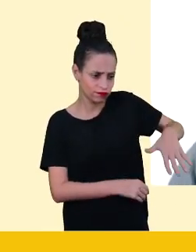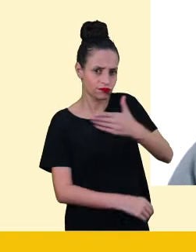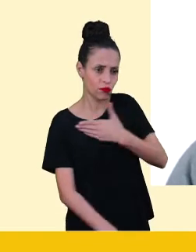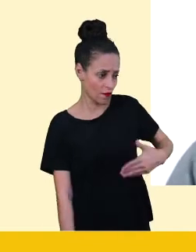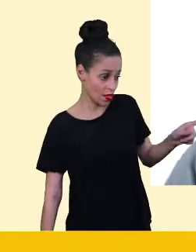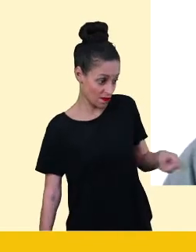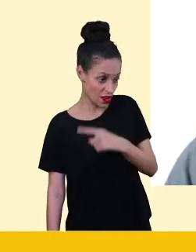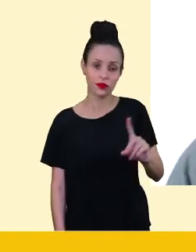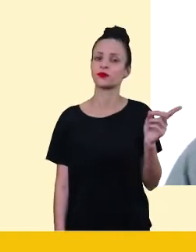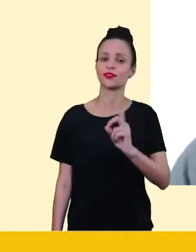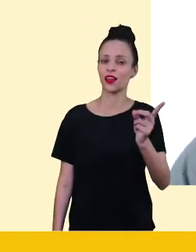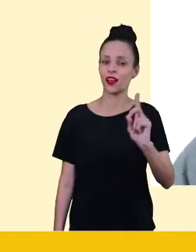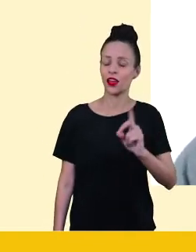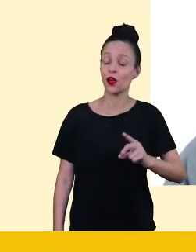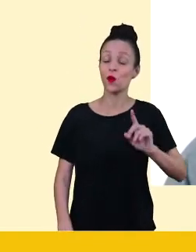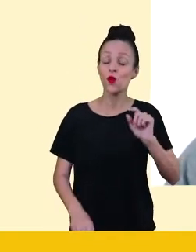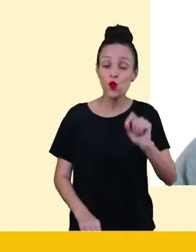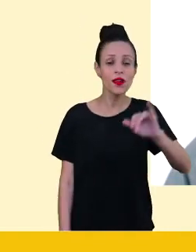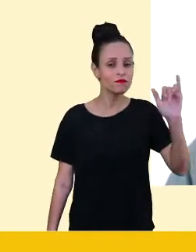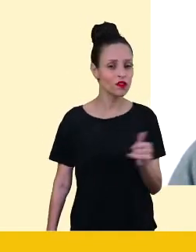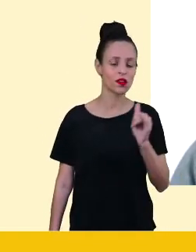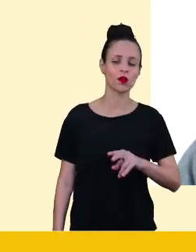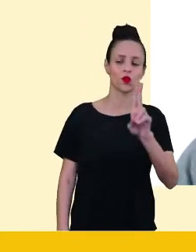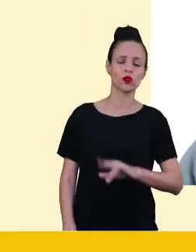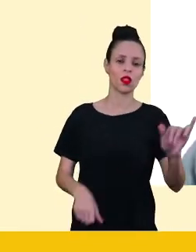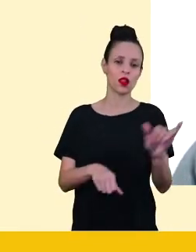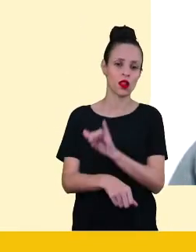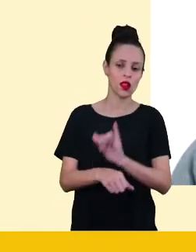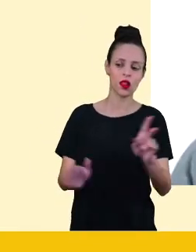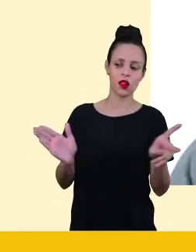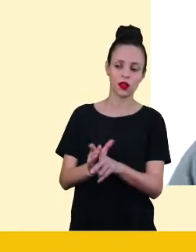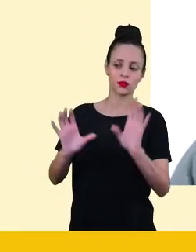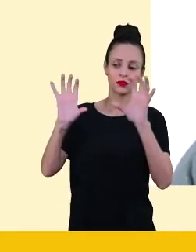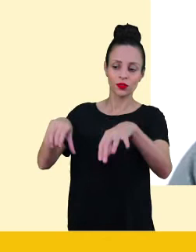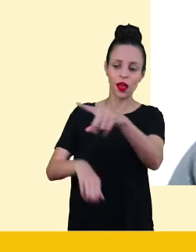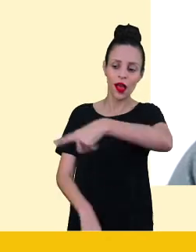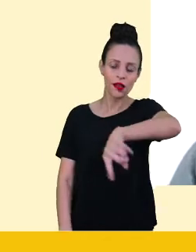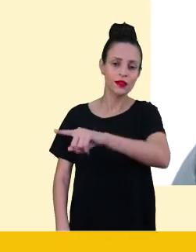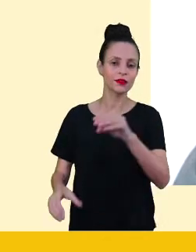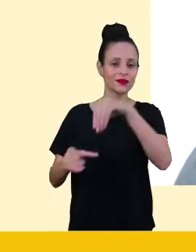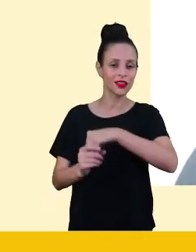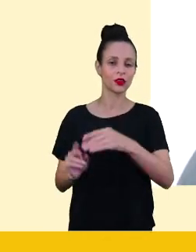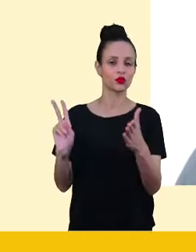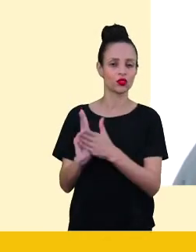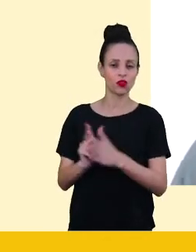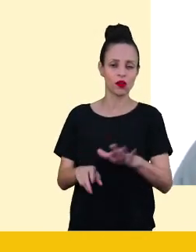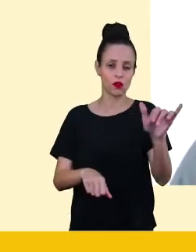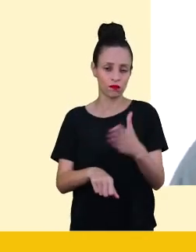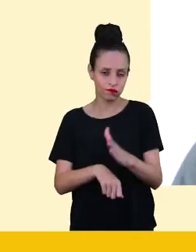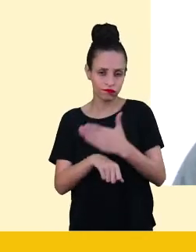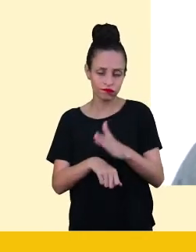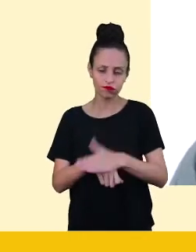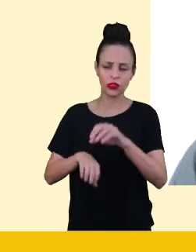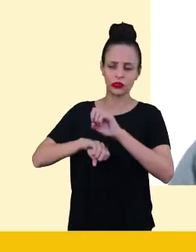assim, eles usaram, né, os próprios índios com esse treinamento, né, colocaram assim,